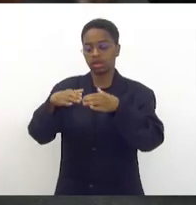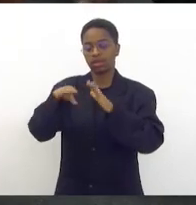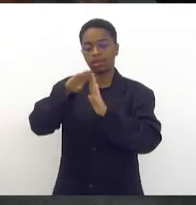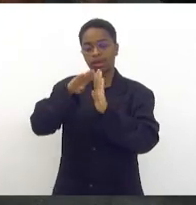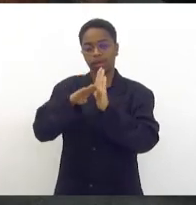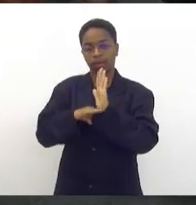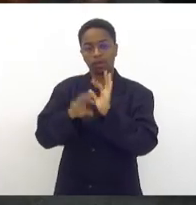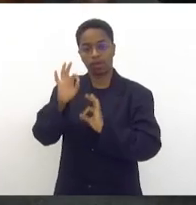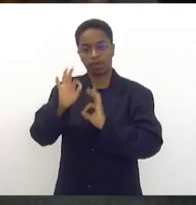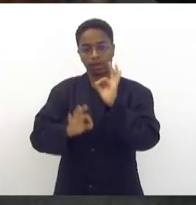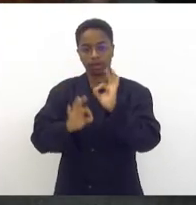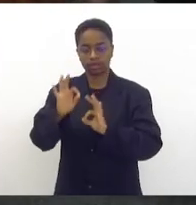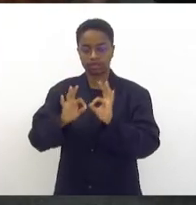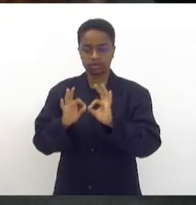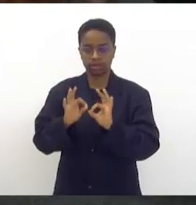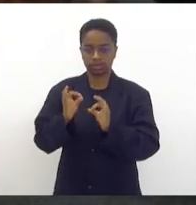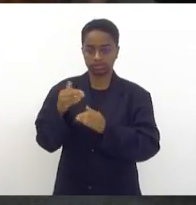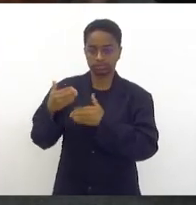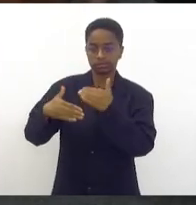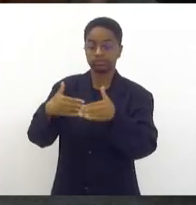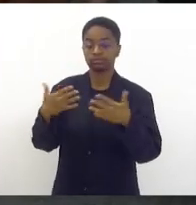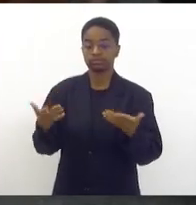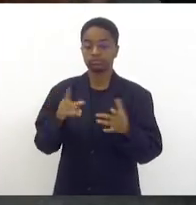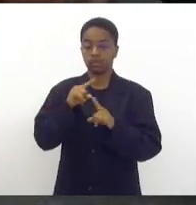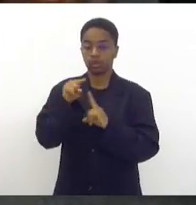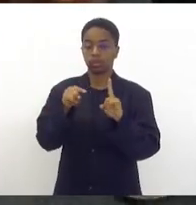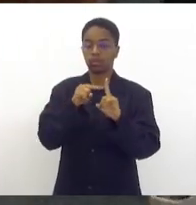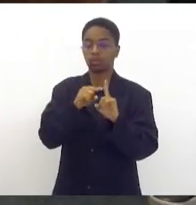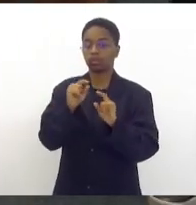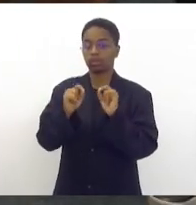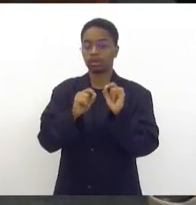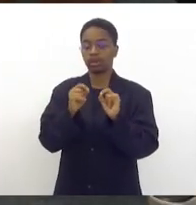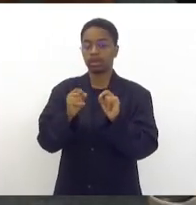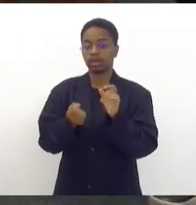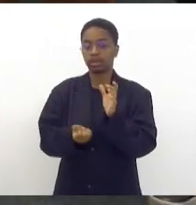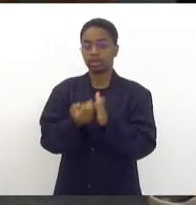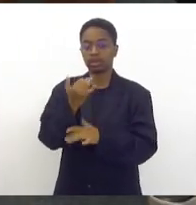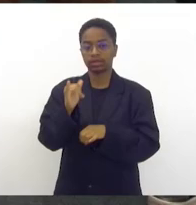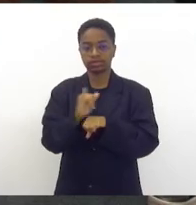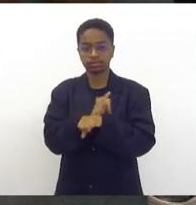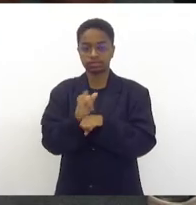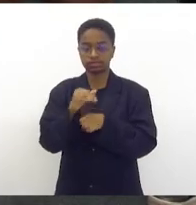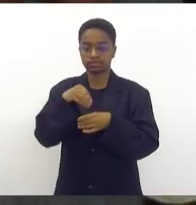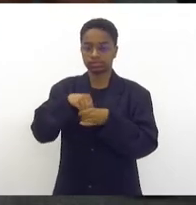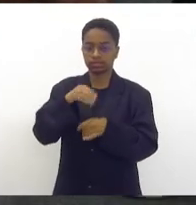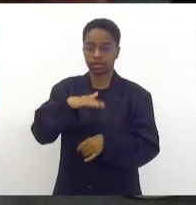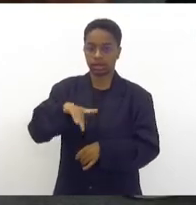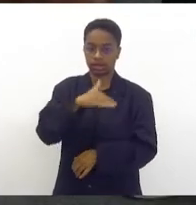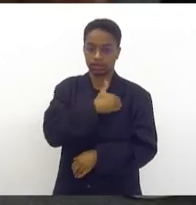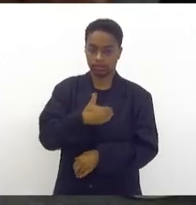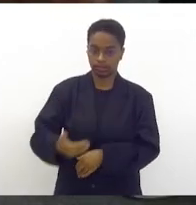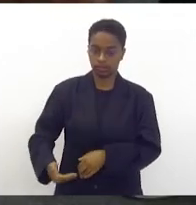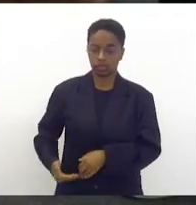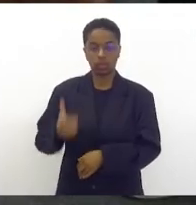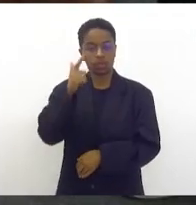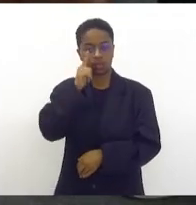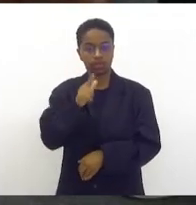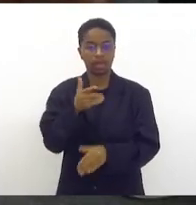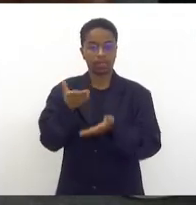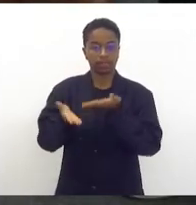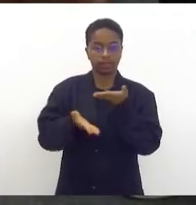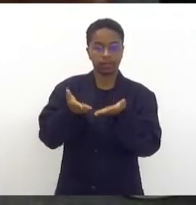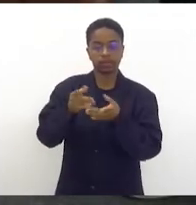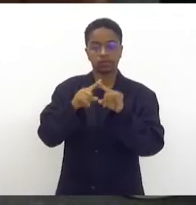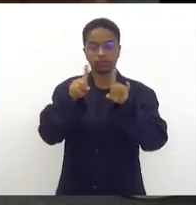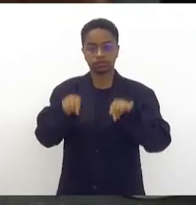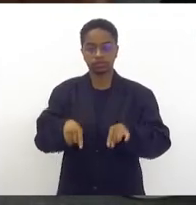processo. Então, o objetivo desse projeto é criar uma ferramenta no serviço público que atenda ao servidor